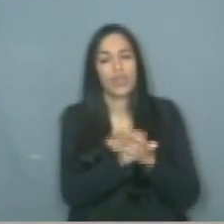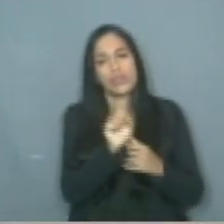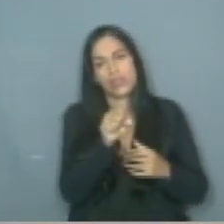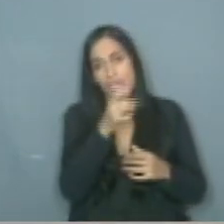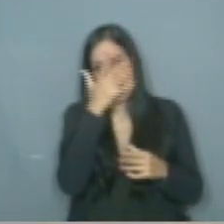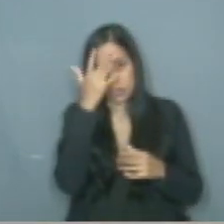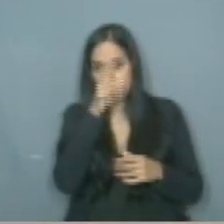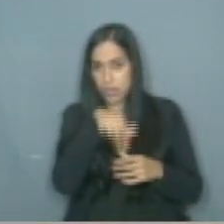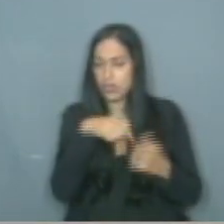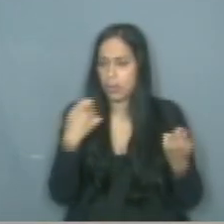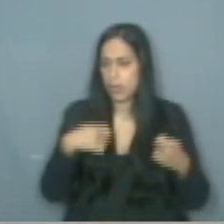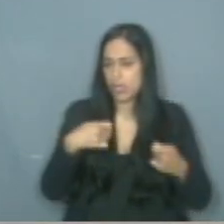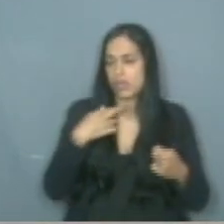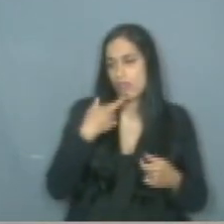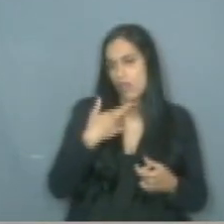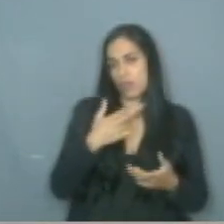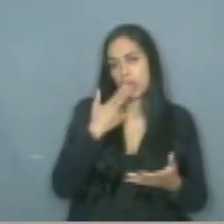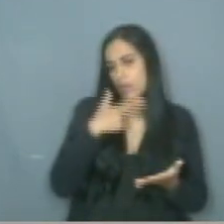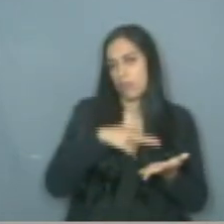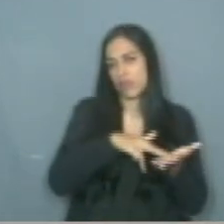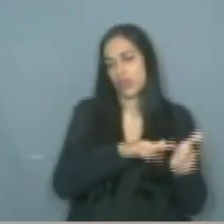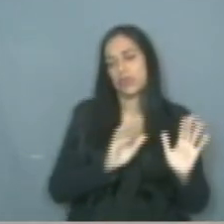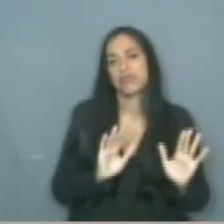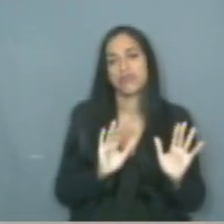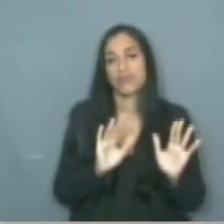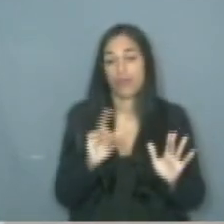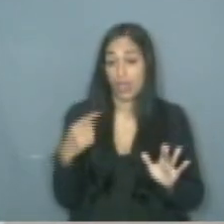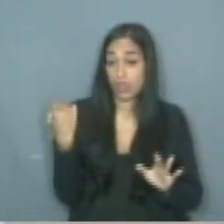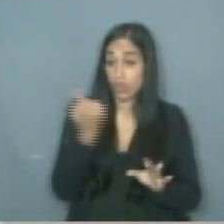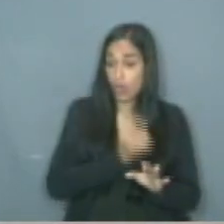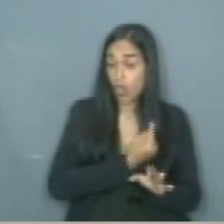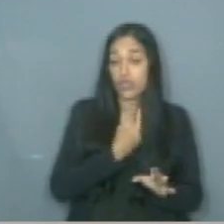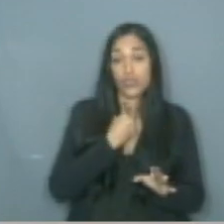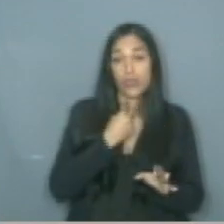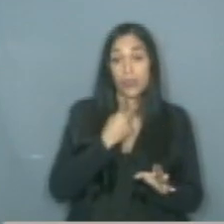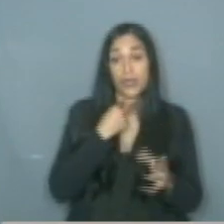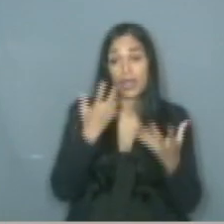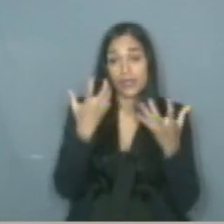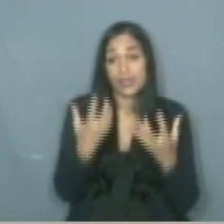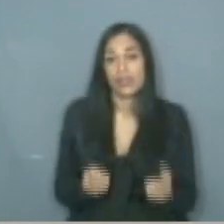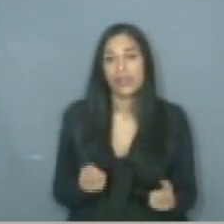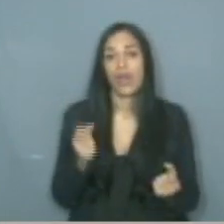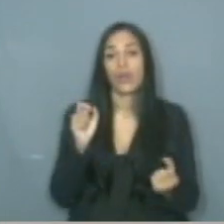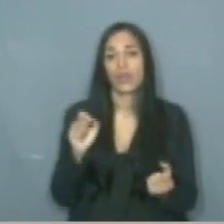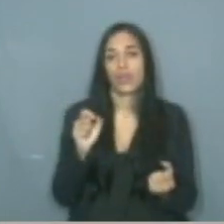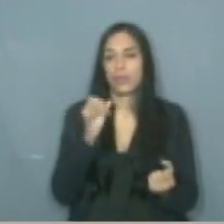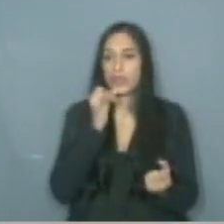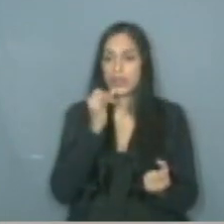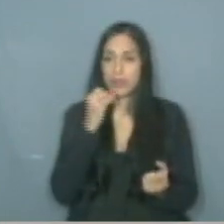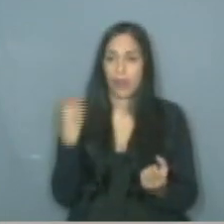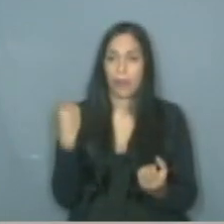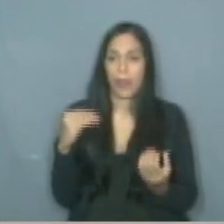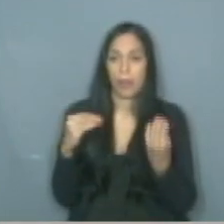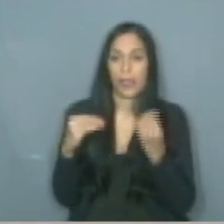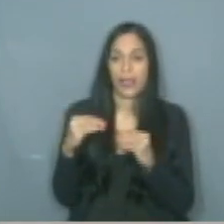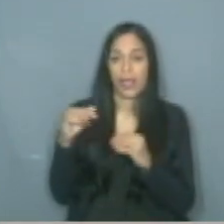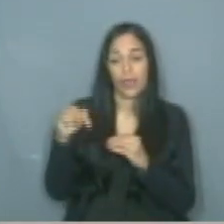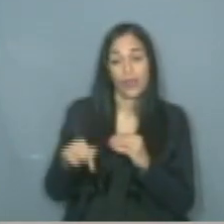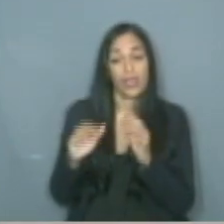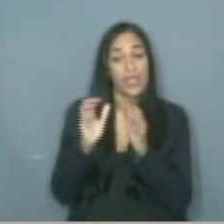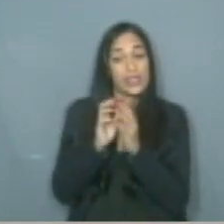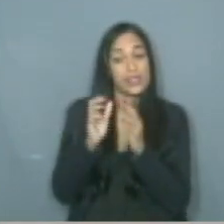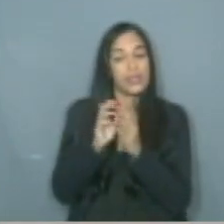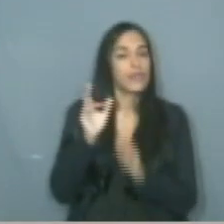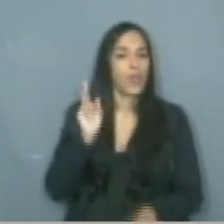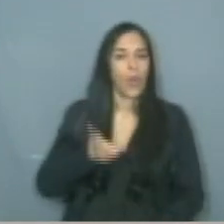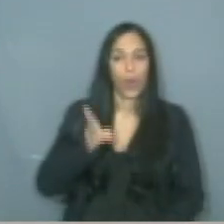pessoas precisam responder por isso. Mas o que nós não podemos tolerar é que seja implementado aqui no Recife, ou que